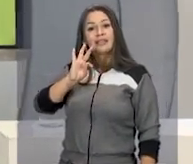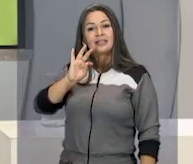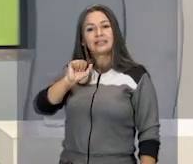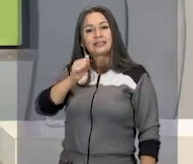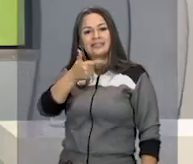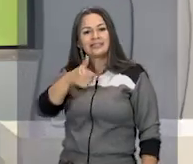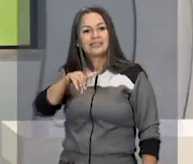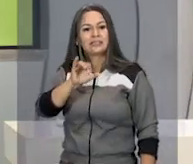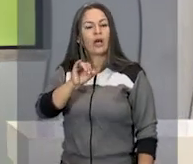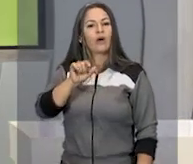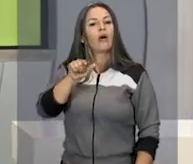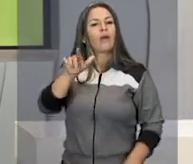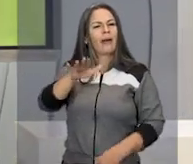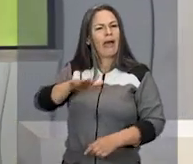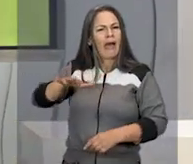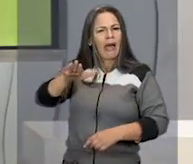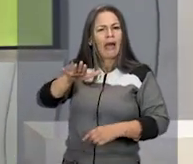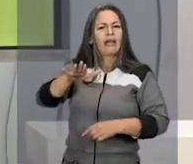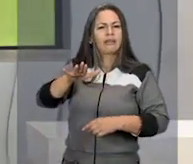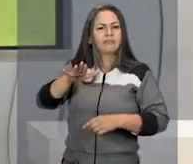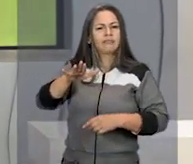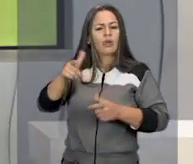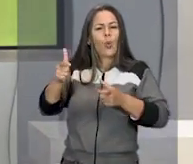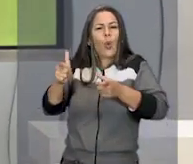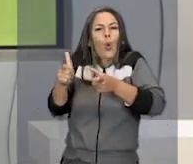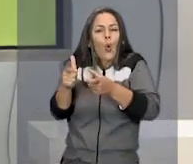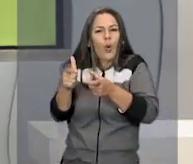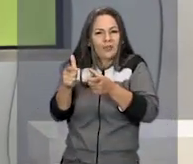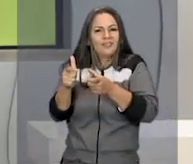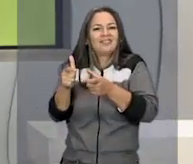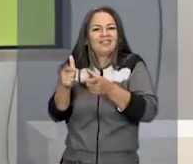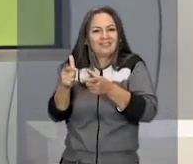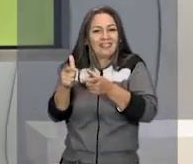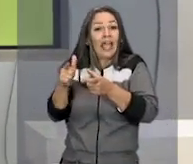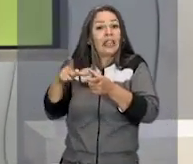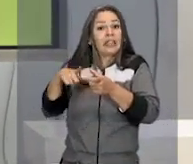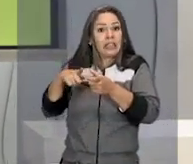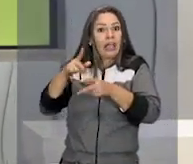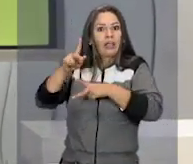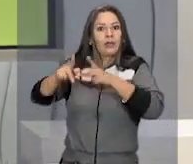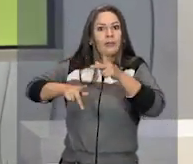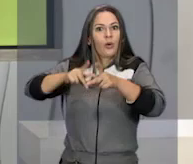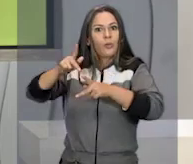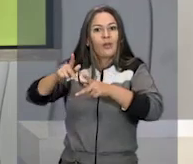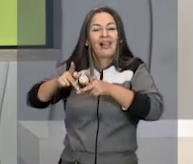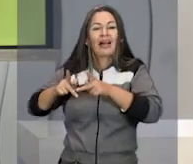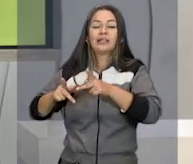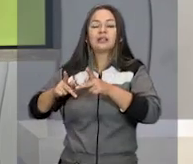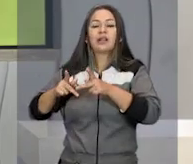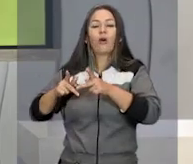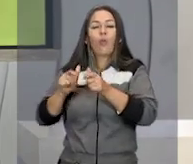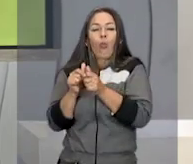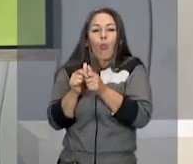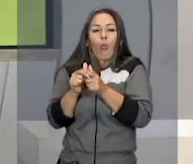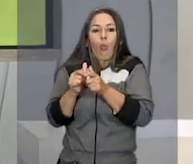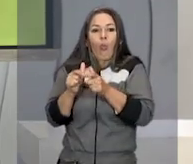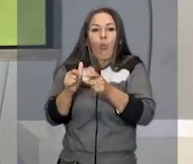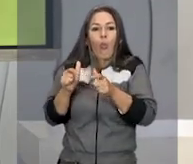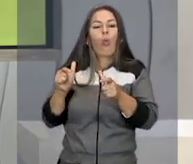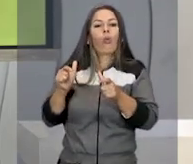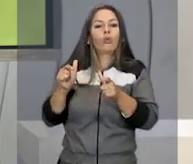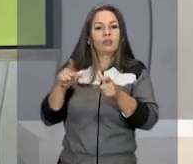mais ou menos o tamanho do sudeste do Brasil, tem mais gente do que o Brasil inteiro, e ele acabou de passar o Brasil, se tornou o 5º país mais populoso do